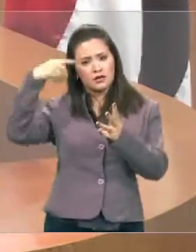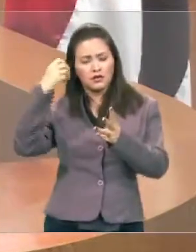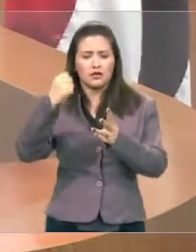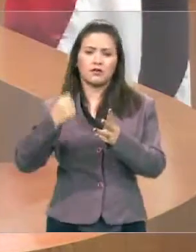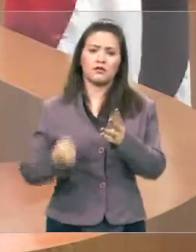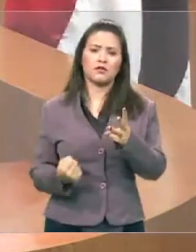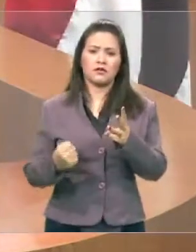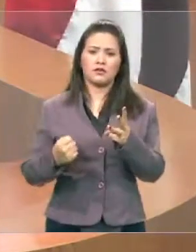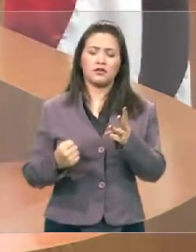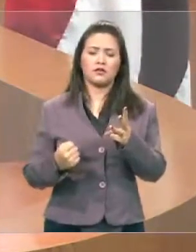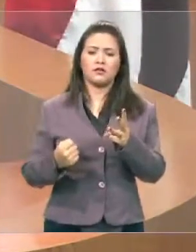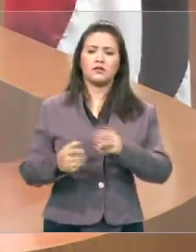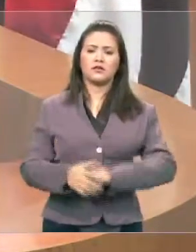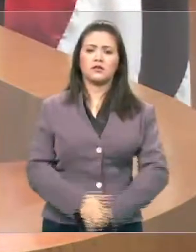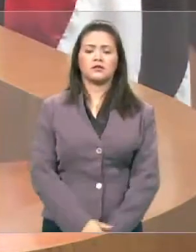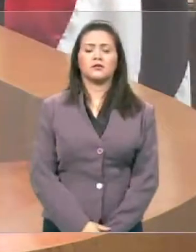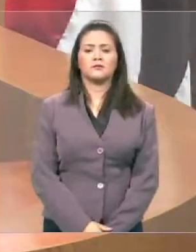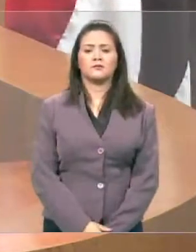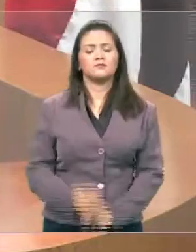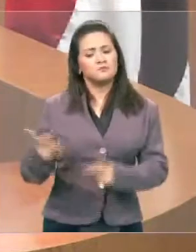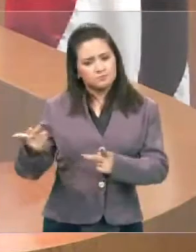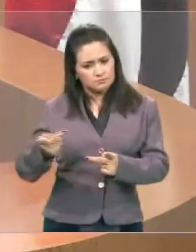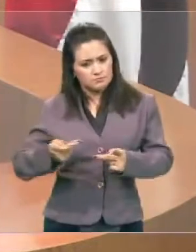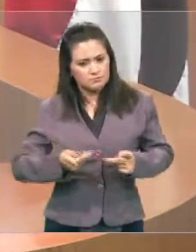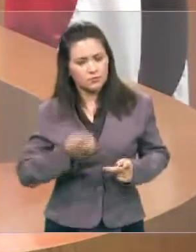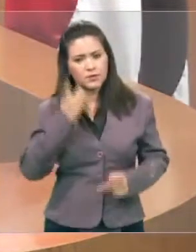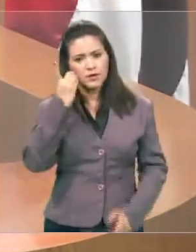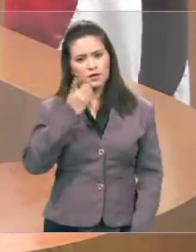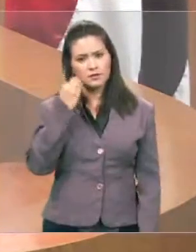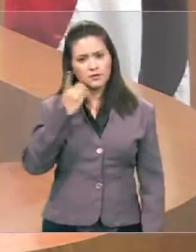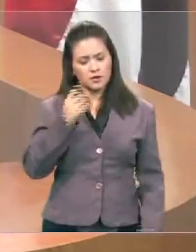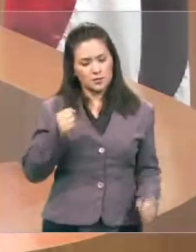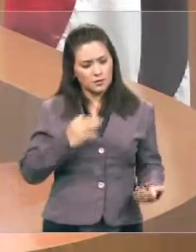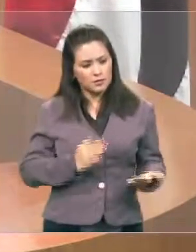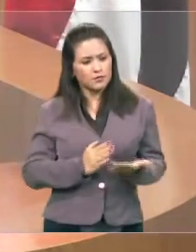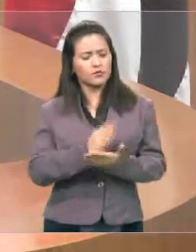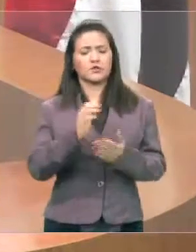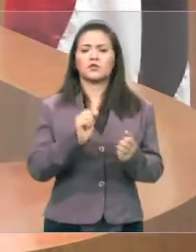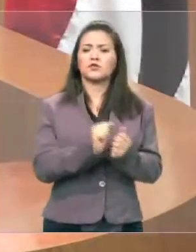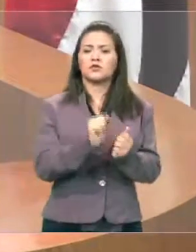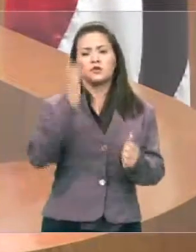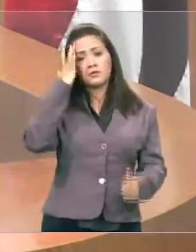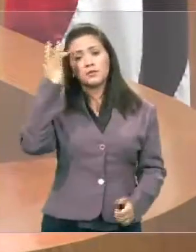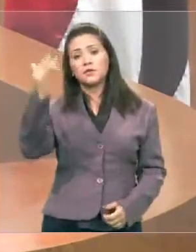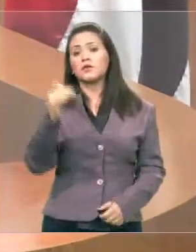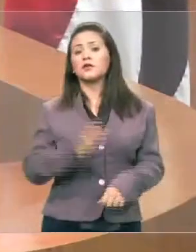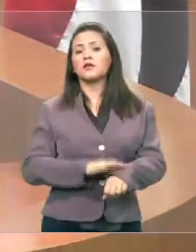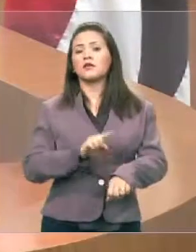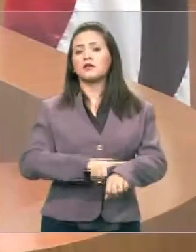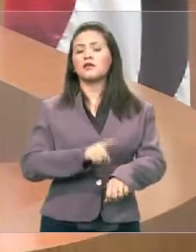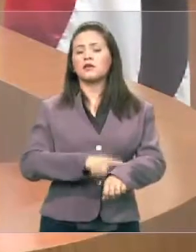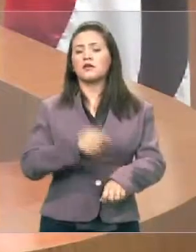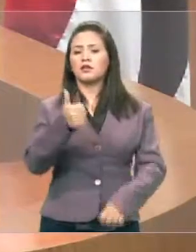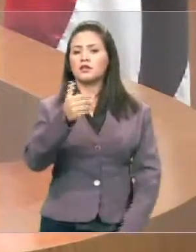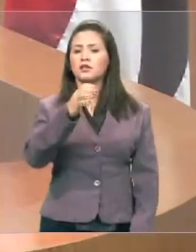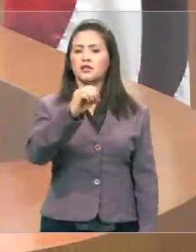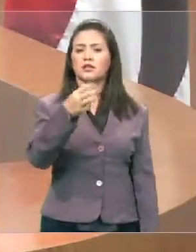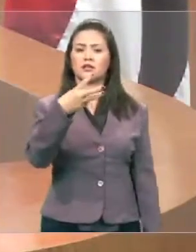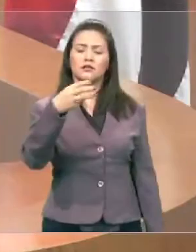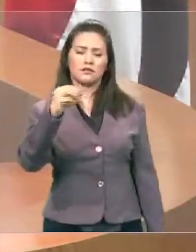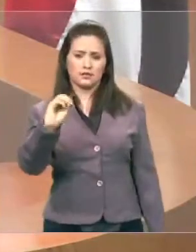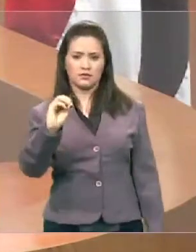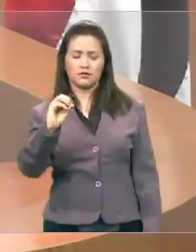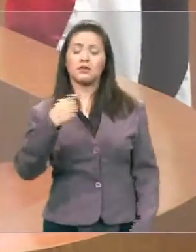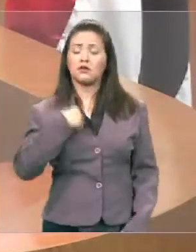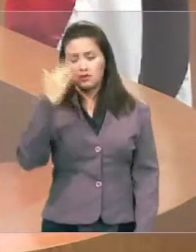conosco, deputado Cabo Campos, amanhã às 10h30, junto conosco, que eu tenho certeza que essa obra vai